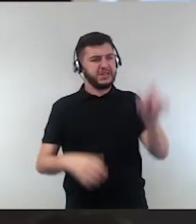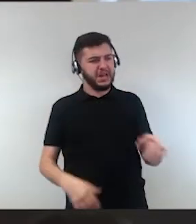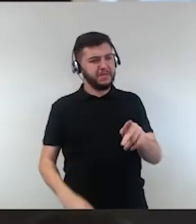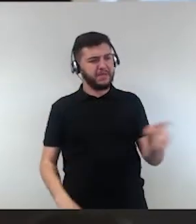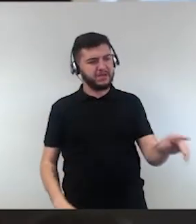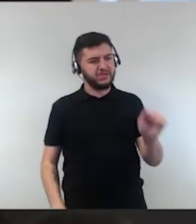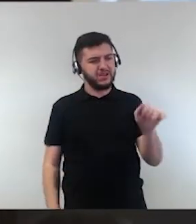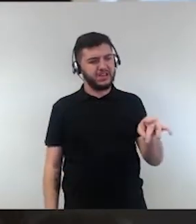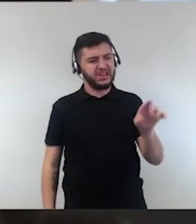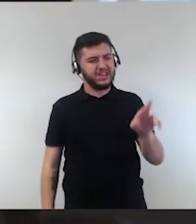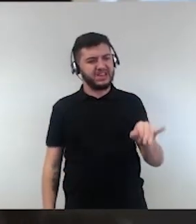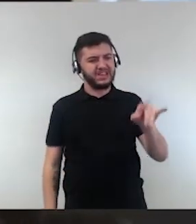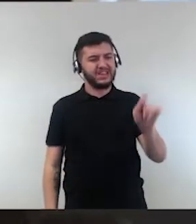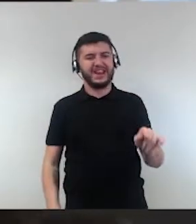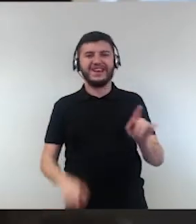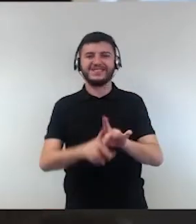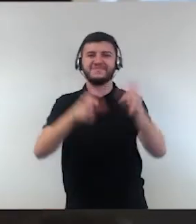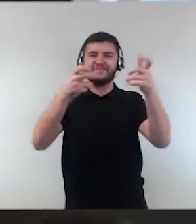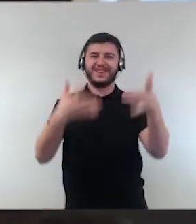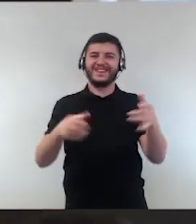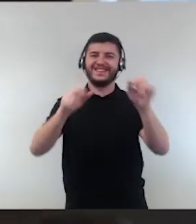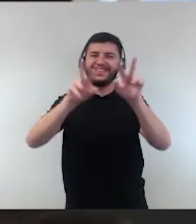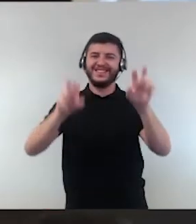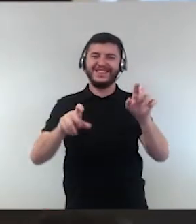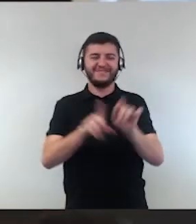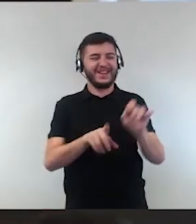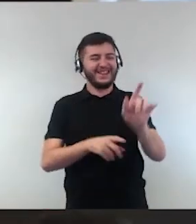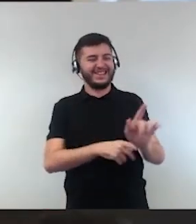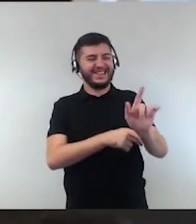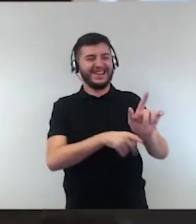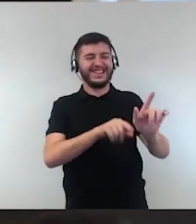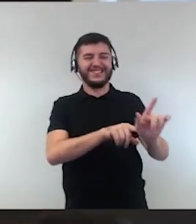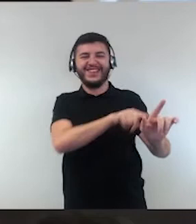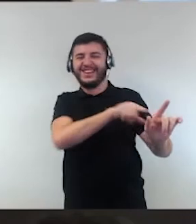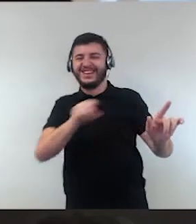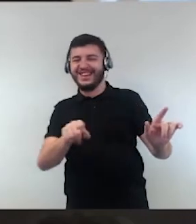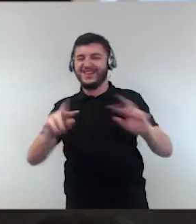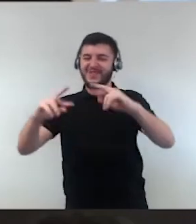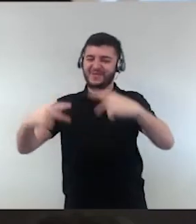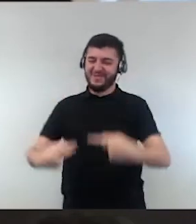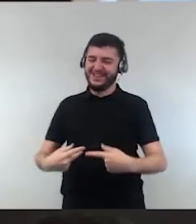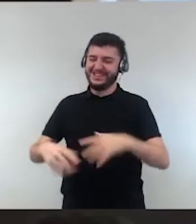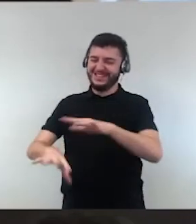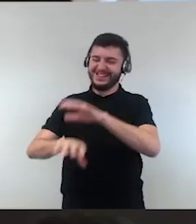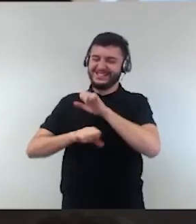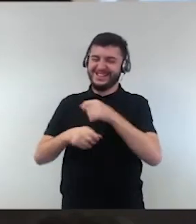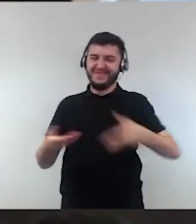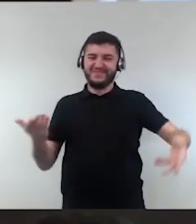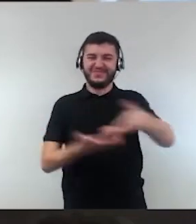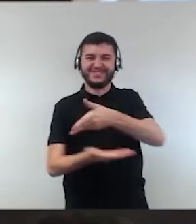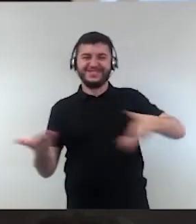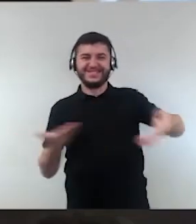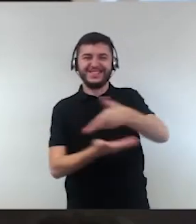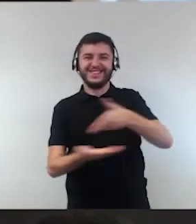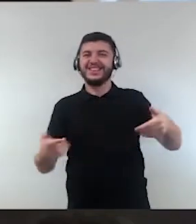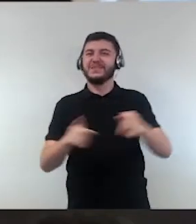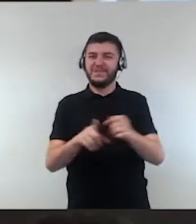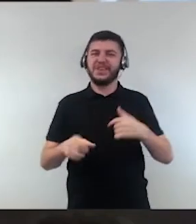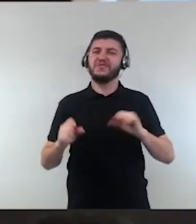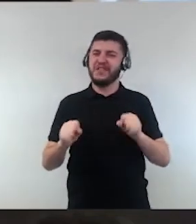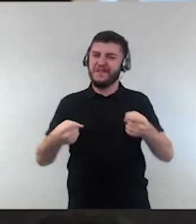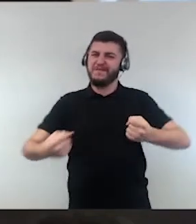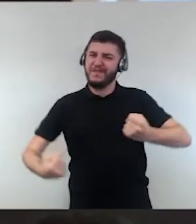palavras sobre a literatura e a relação da literatura com a humanização, que é algo que eu defendo muito